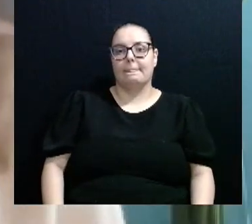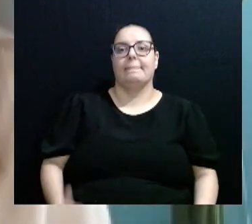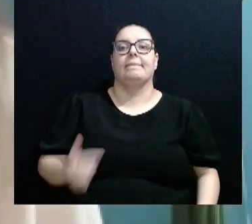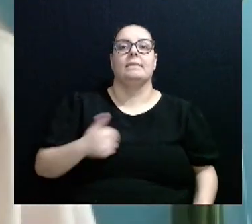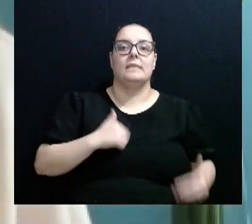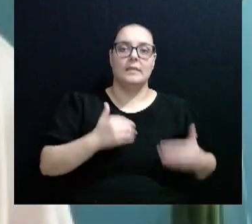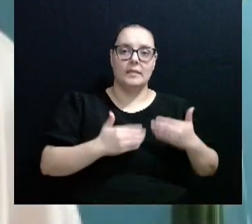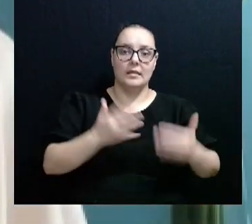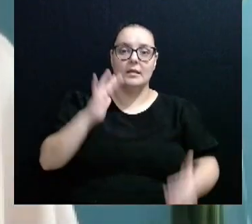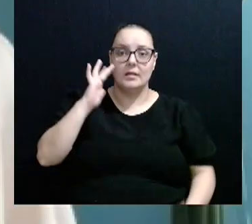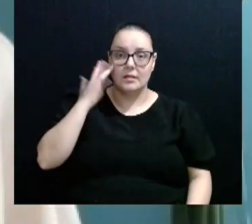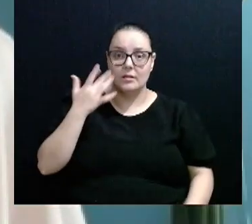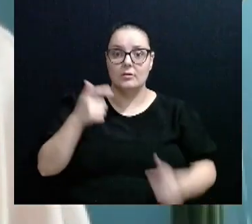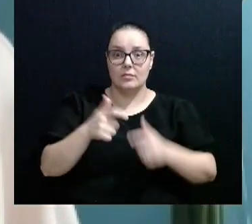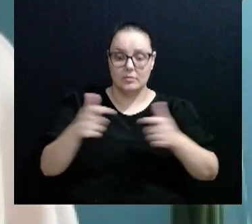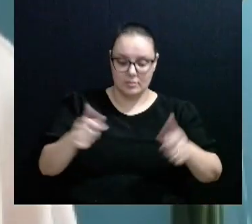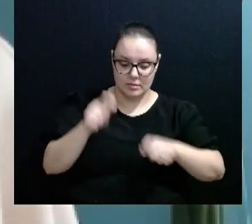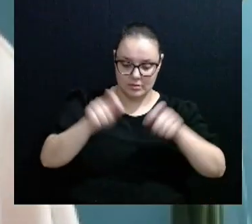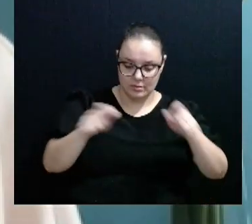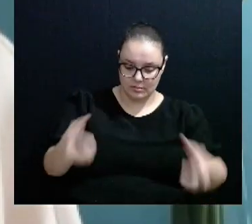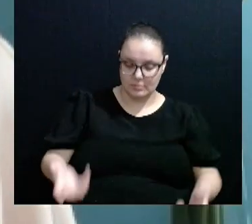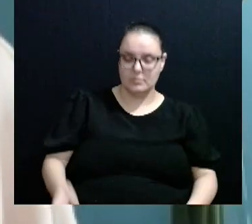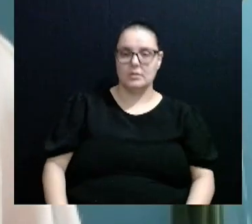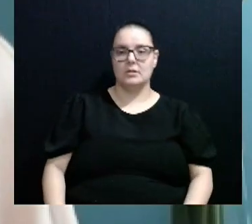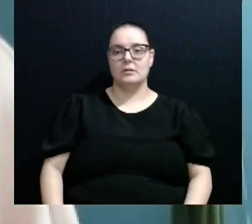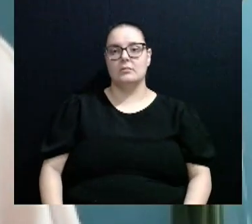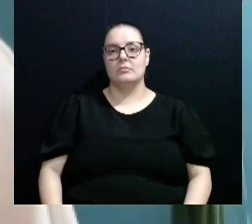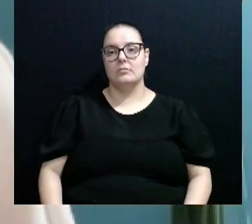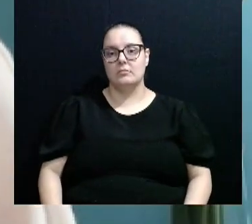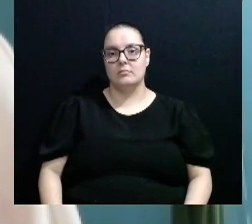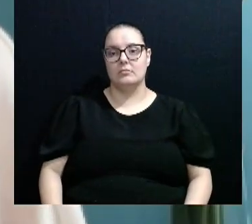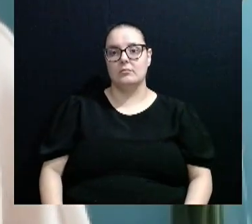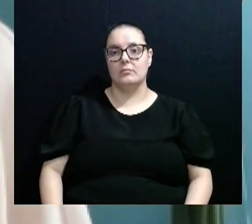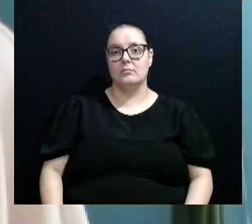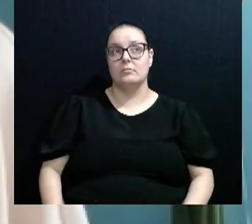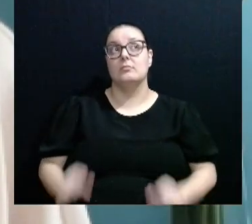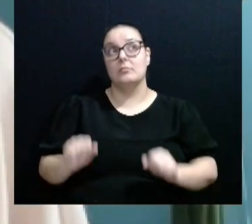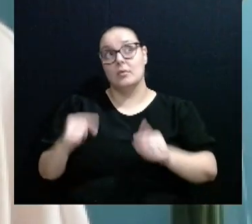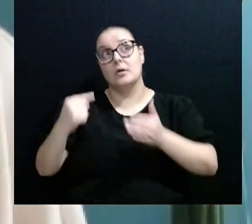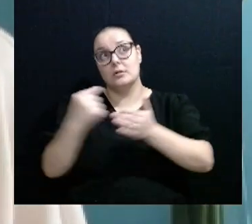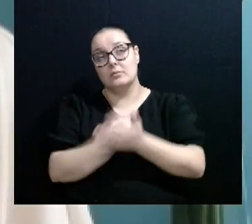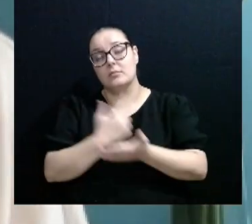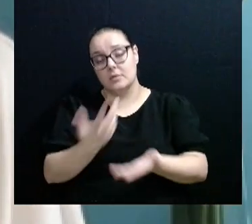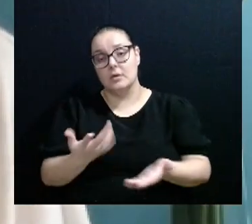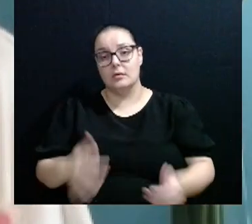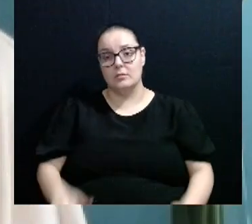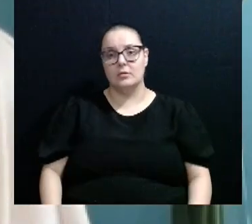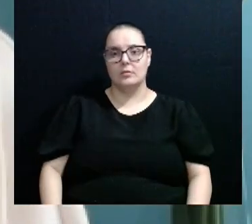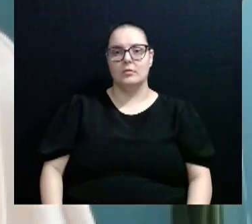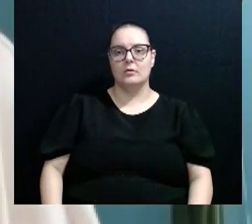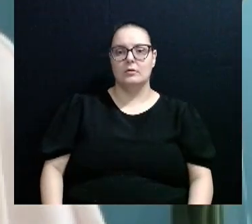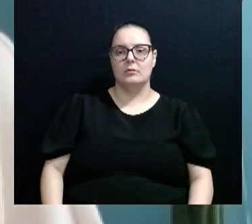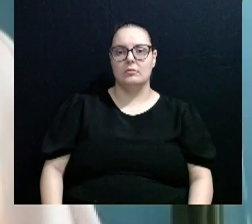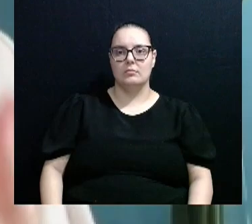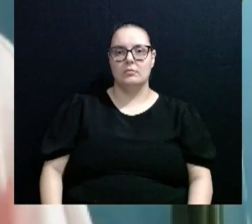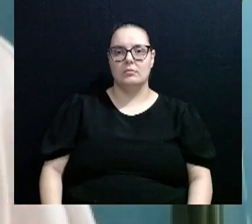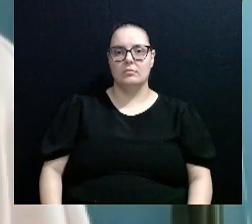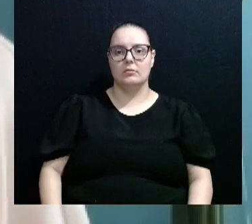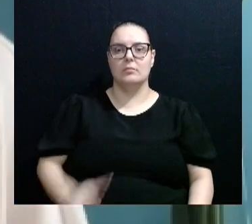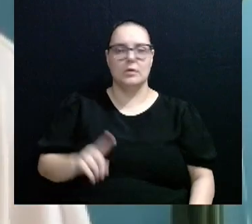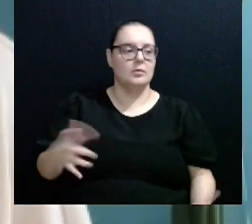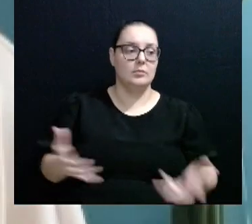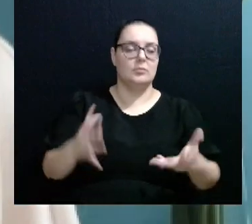que a maioria das pessoas devem, né, se questionar, sem ser no impulso, mas numa questão